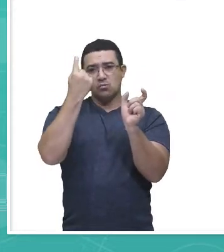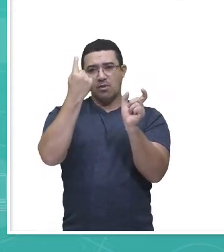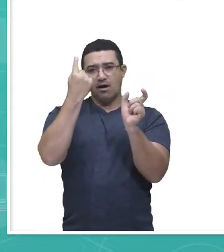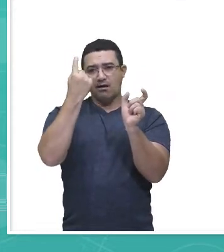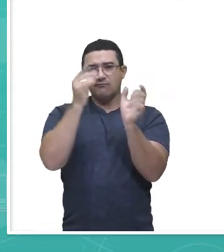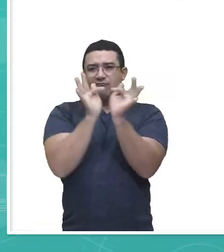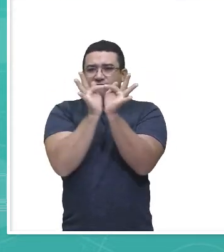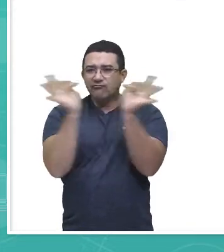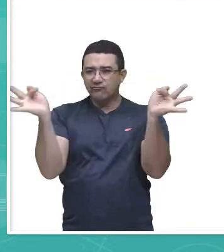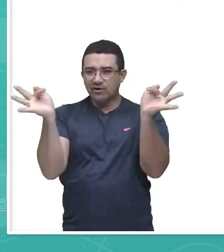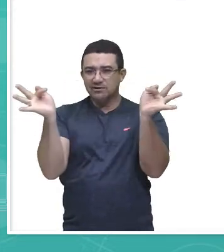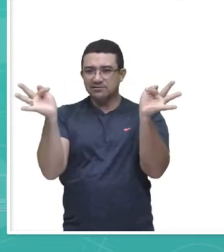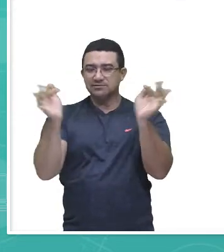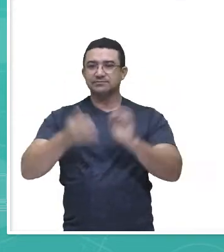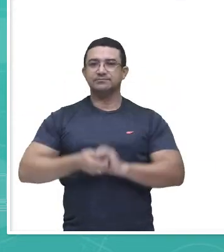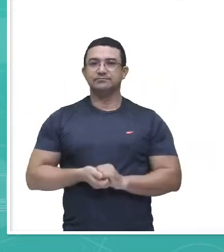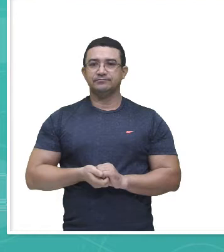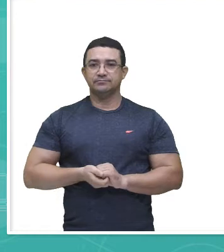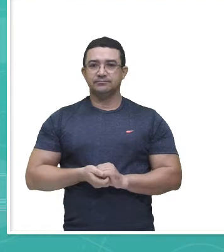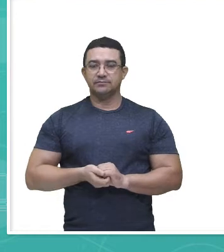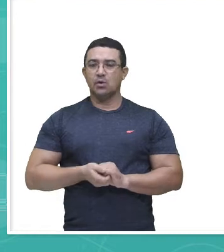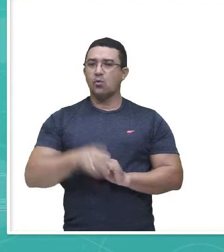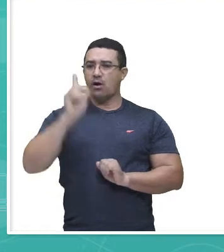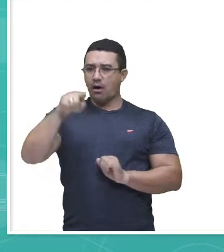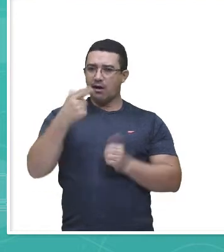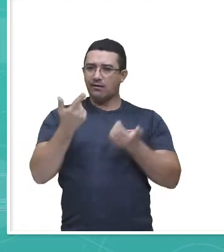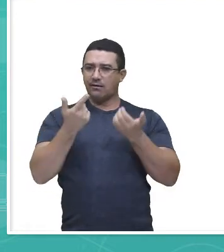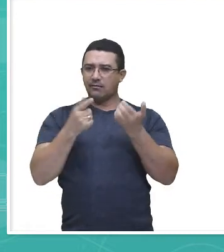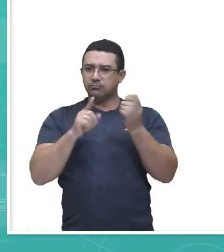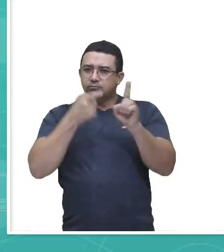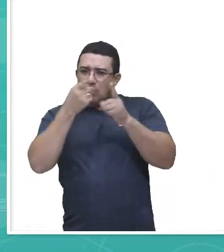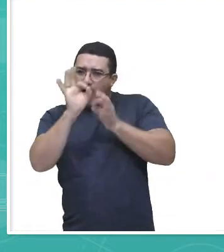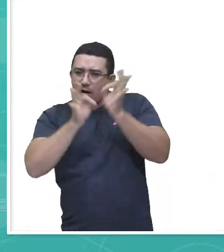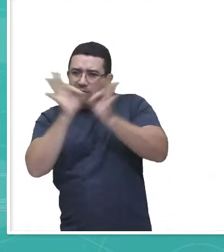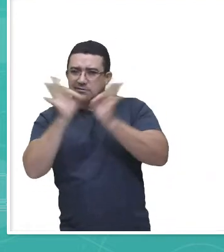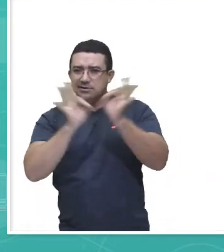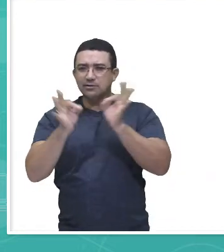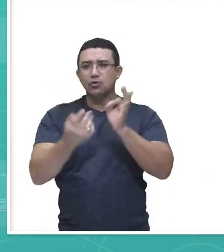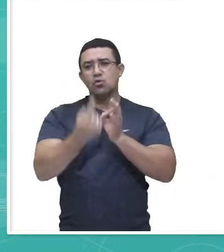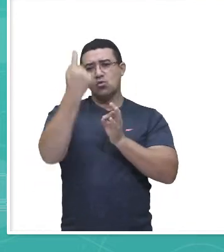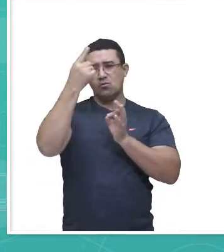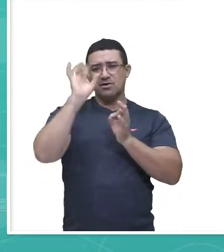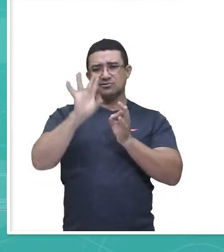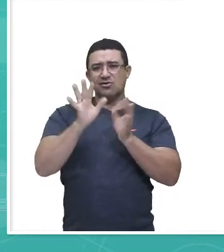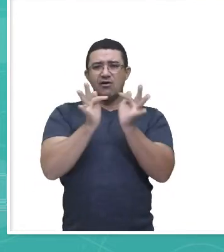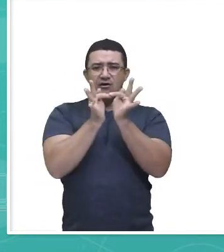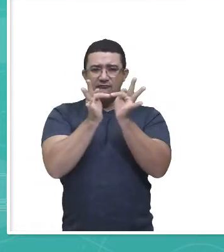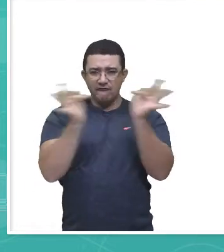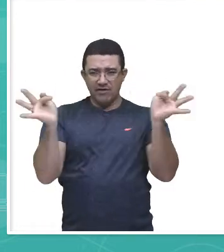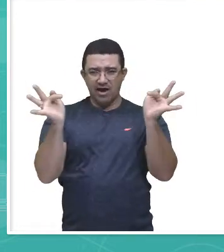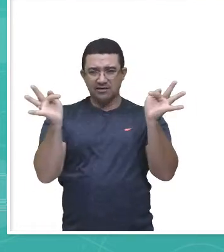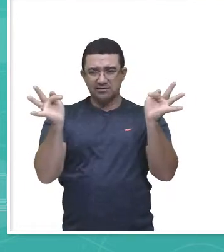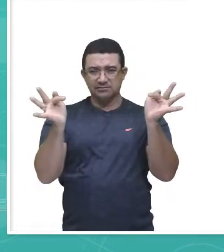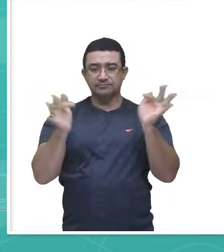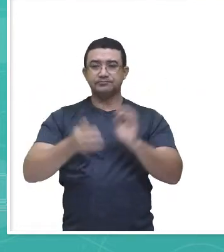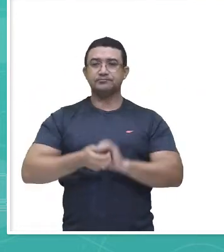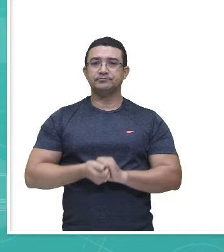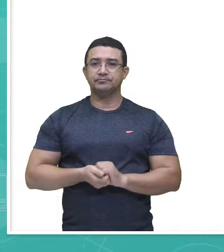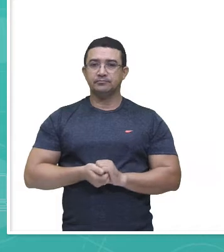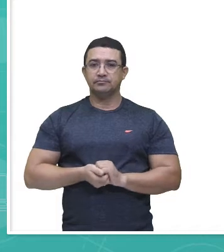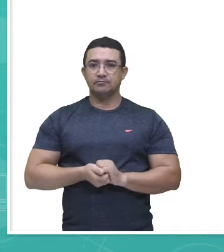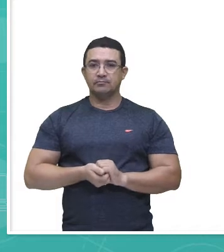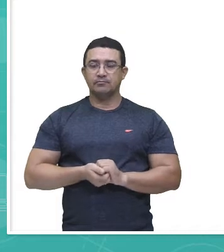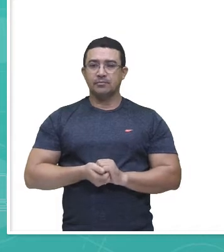oração. Ele é desenvolvido em torno de uma única oração. A partir de